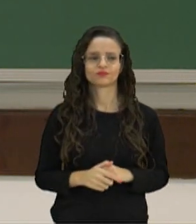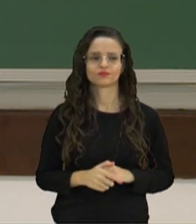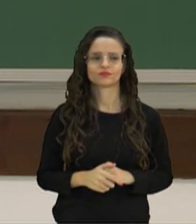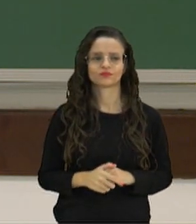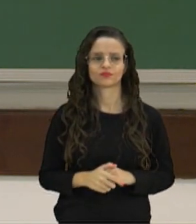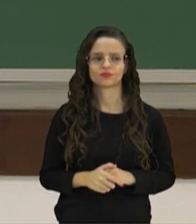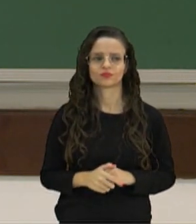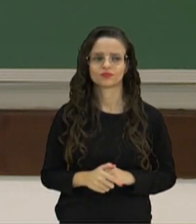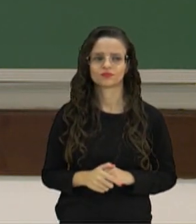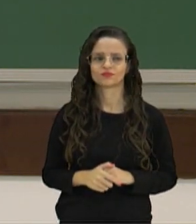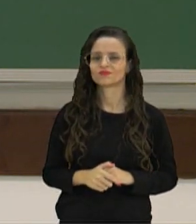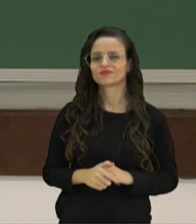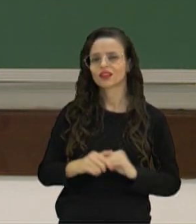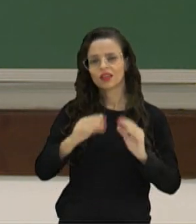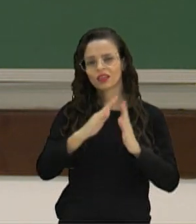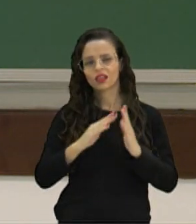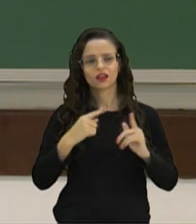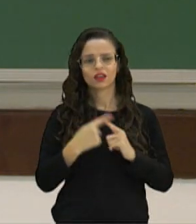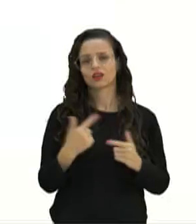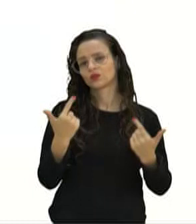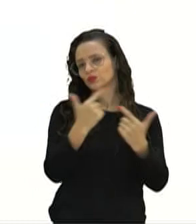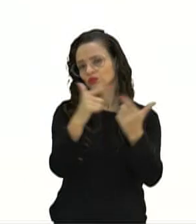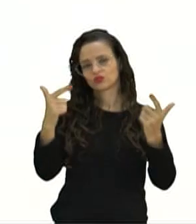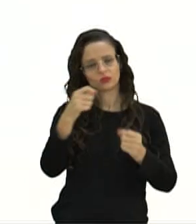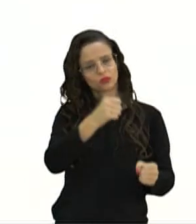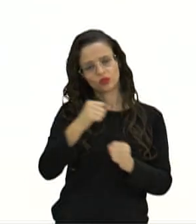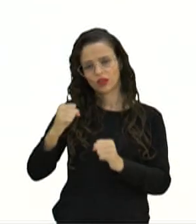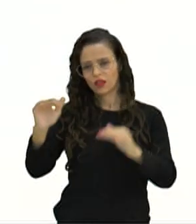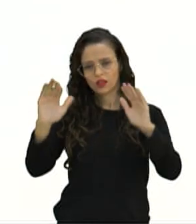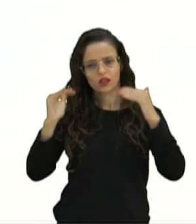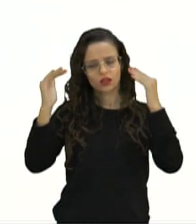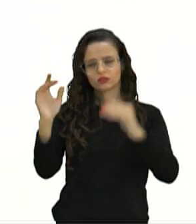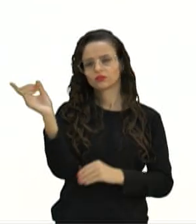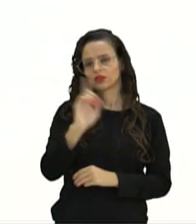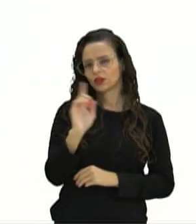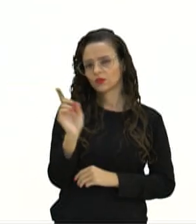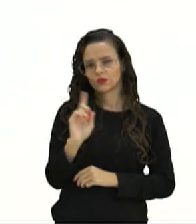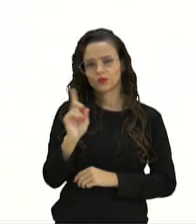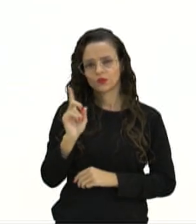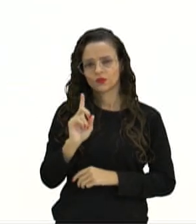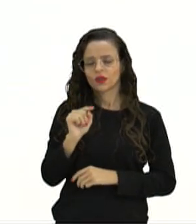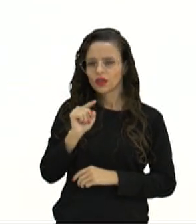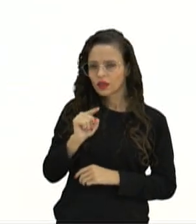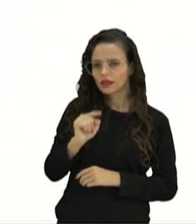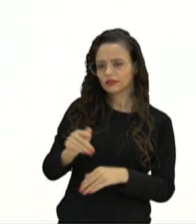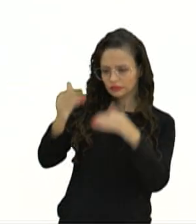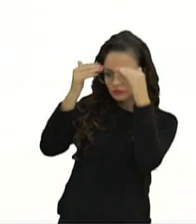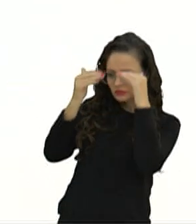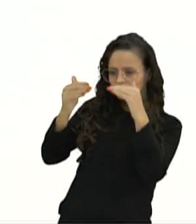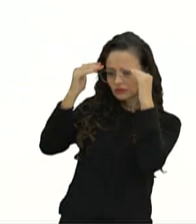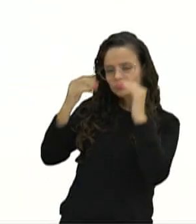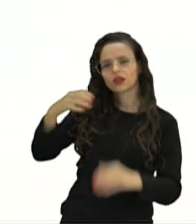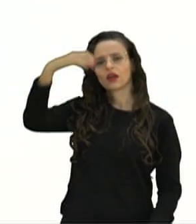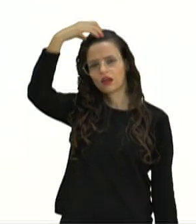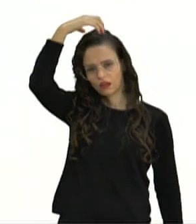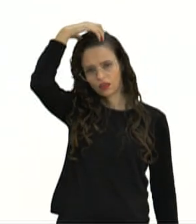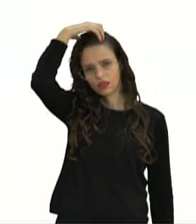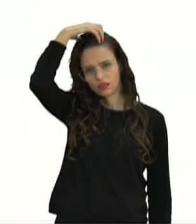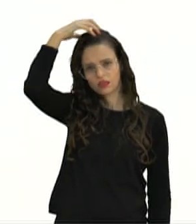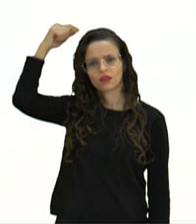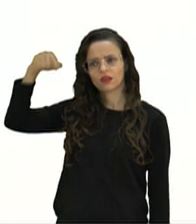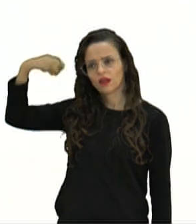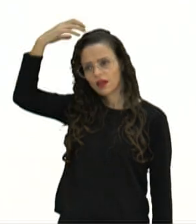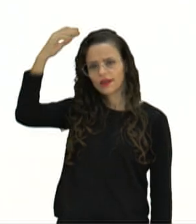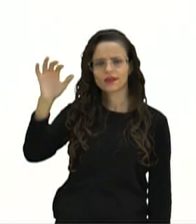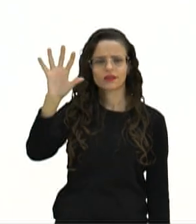O clero ele já não dispunha de poder absoluto, né? O clero ele foi submetido ao poder do rei. O rei tinha poder